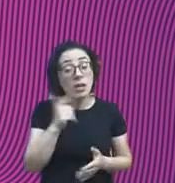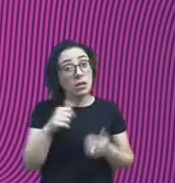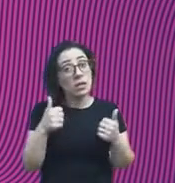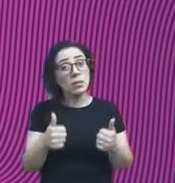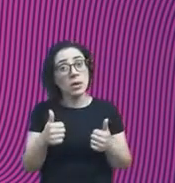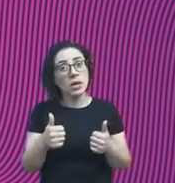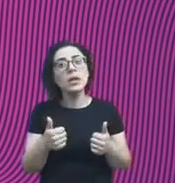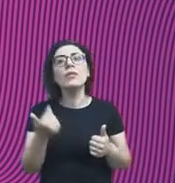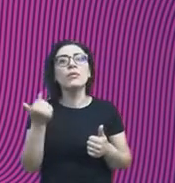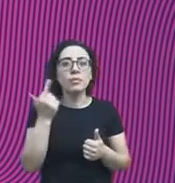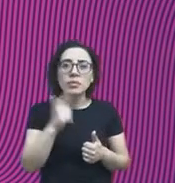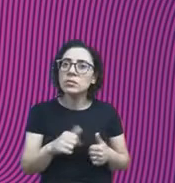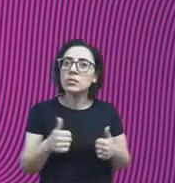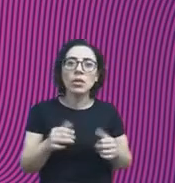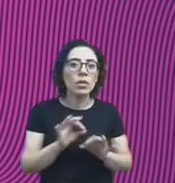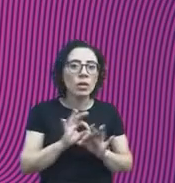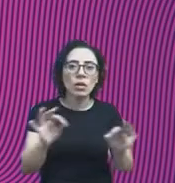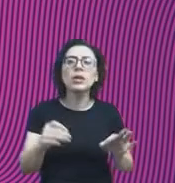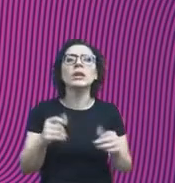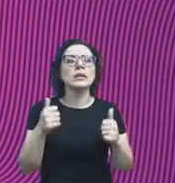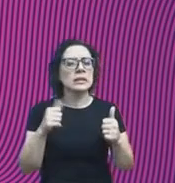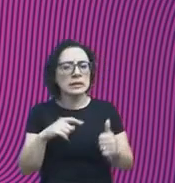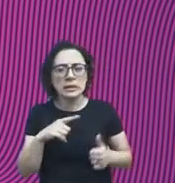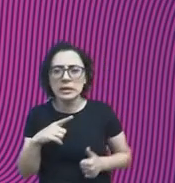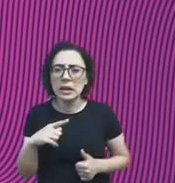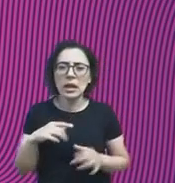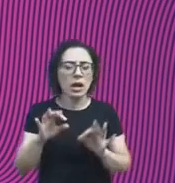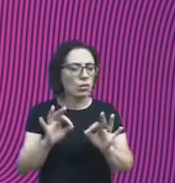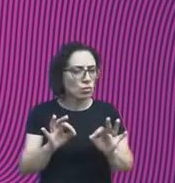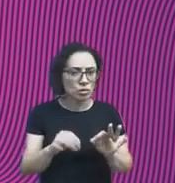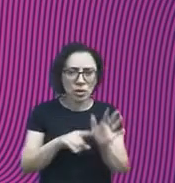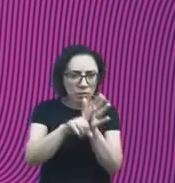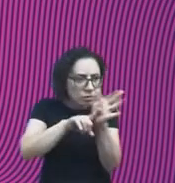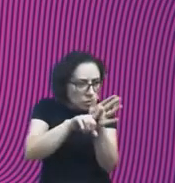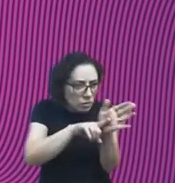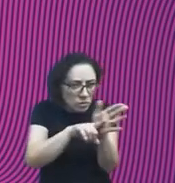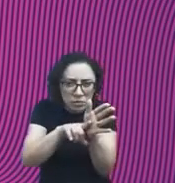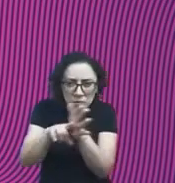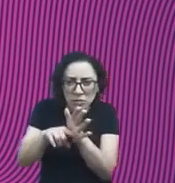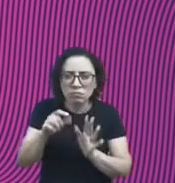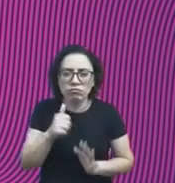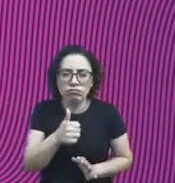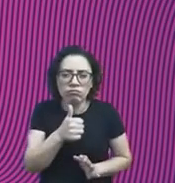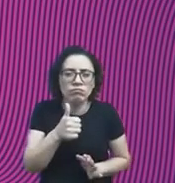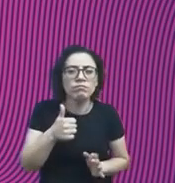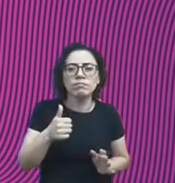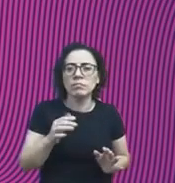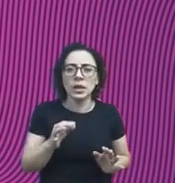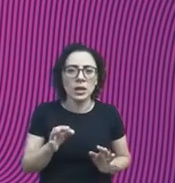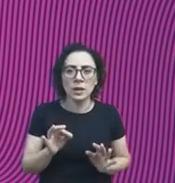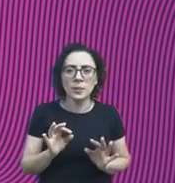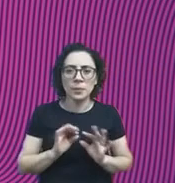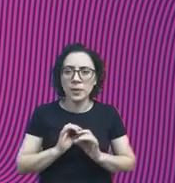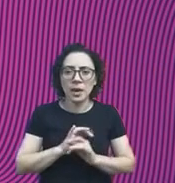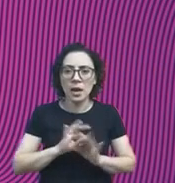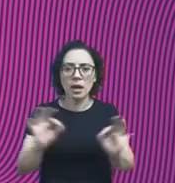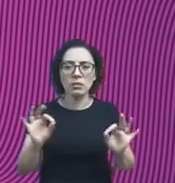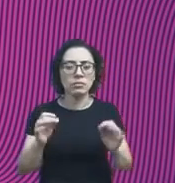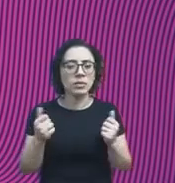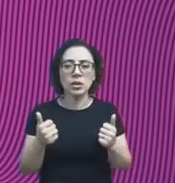É auditada e etc. Então, as ordens, absolutamente as ordens, e com